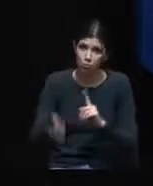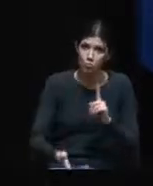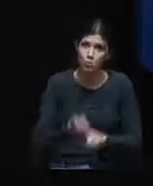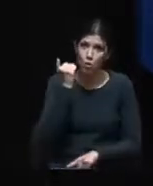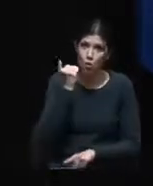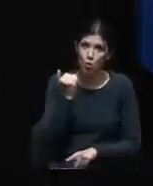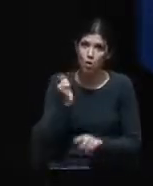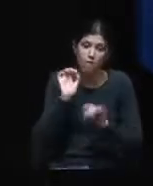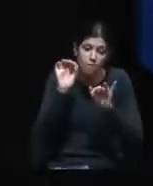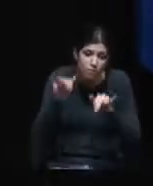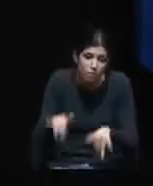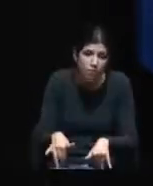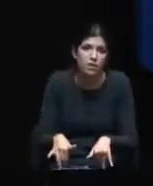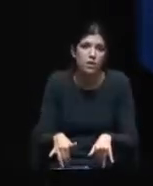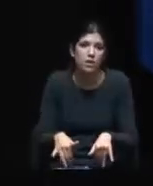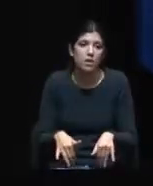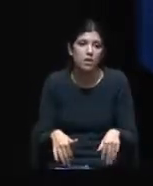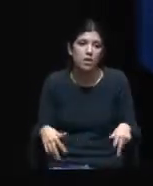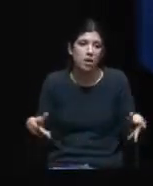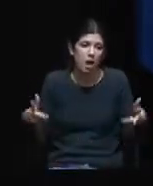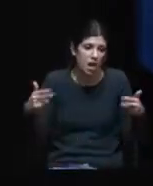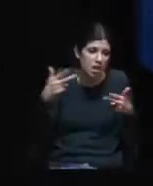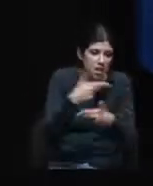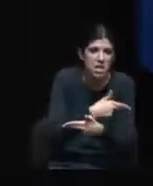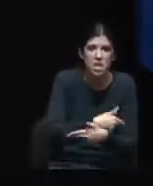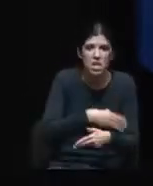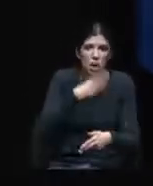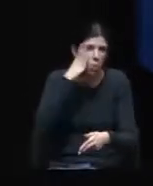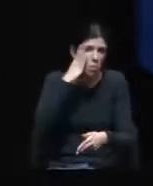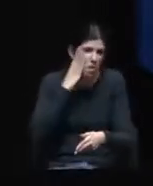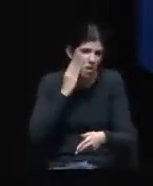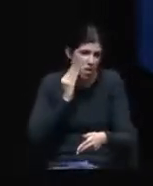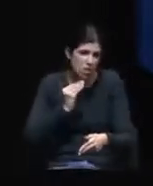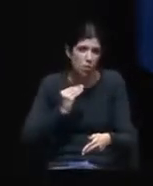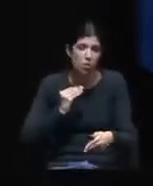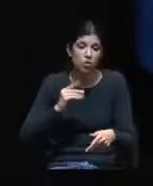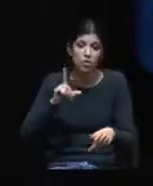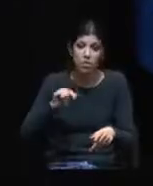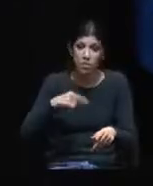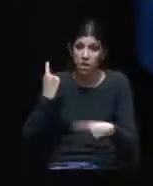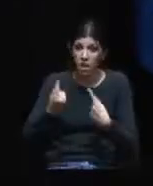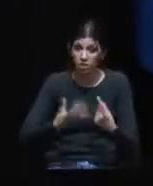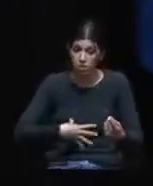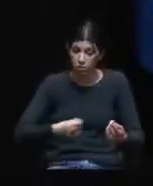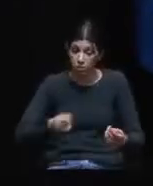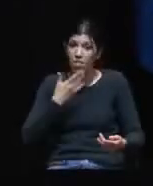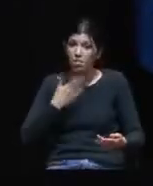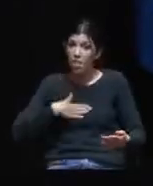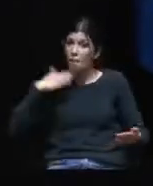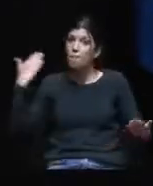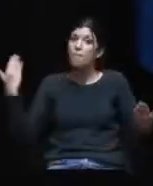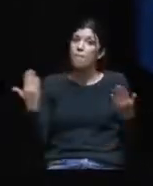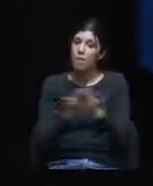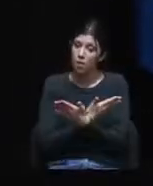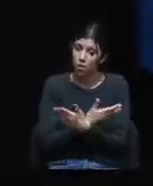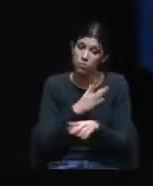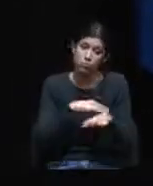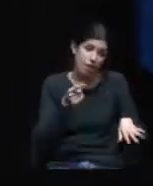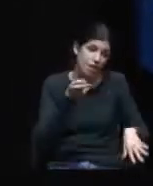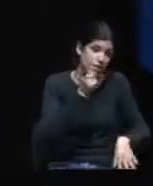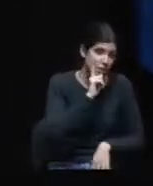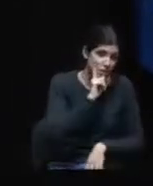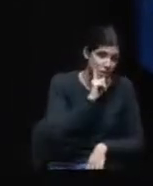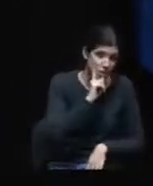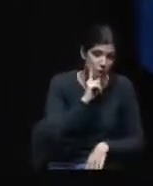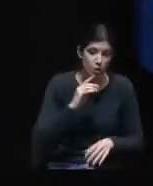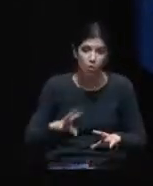e pôs fim à cadeia, aos julgamentos, à humilhação e às complicações e mortes que resultavam do recurso ao aborto clandestino.